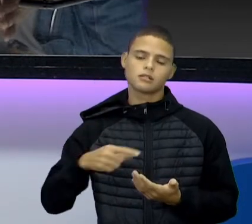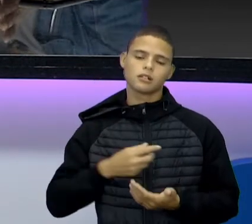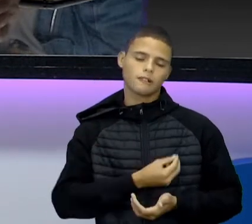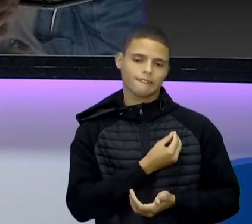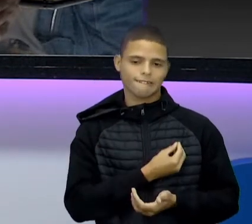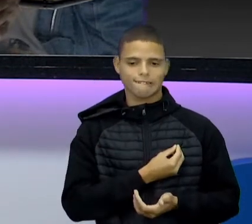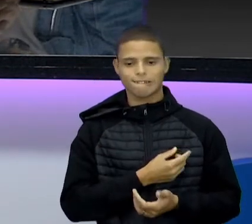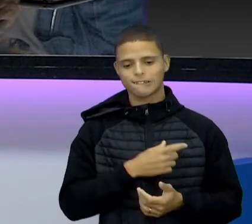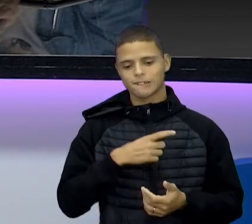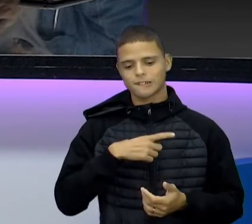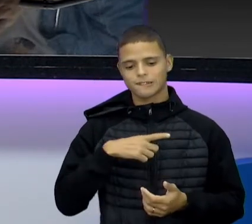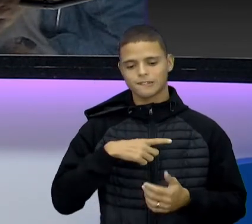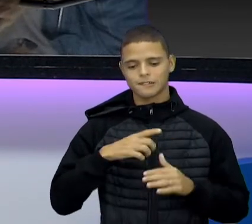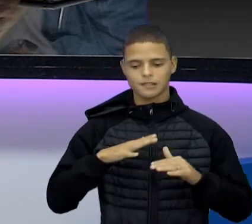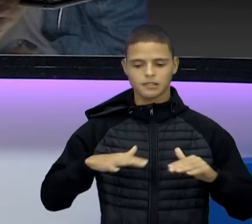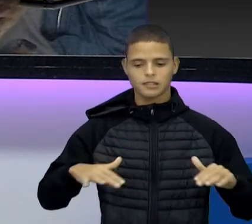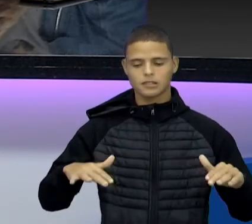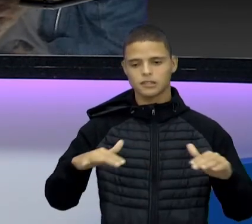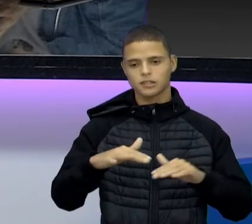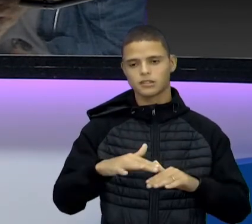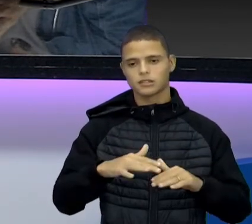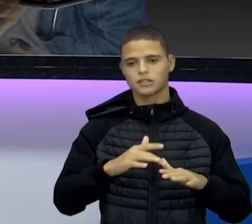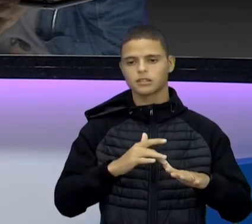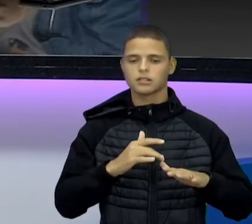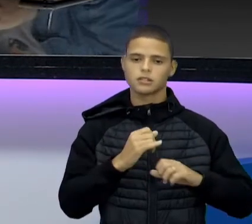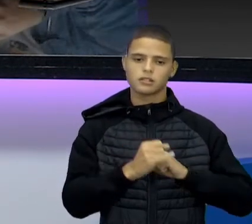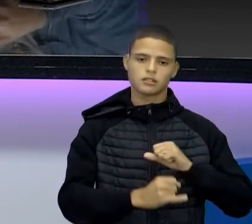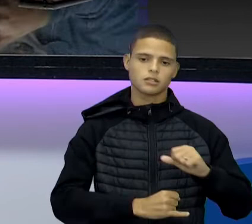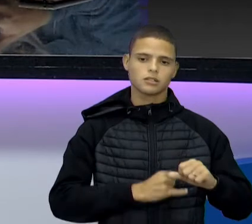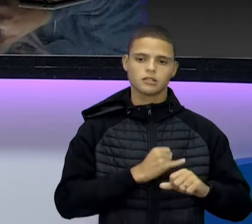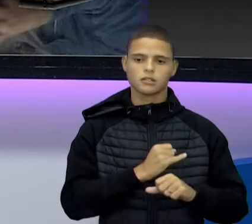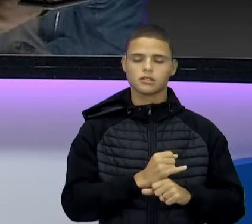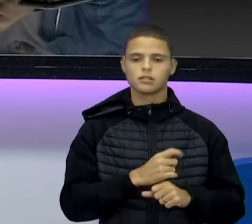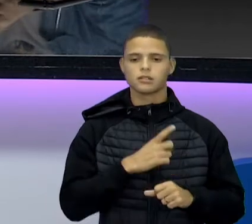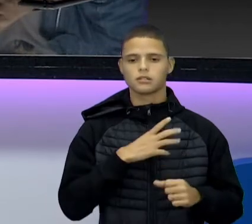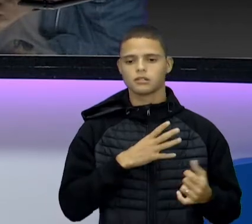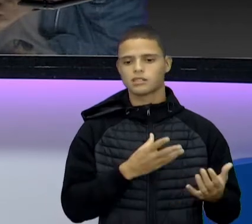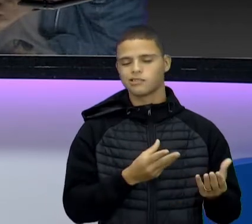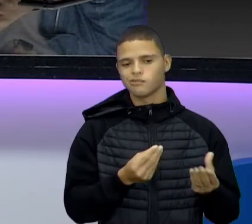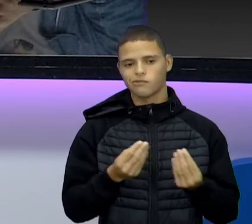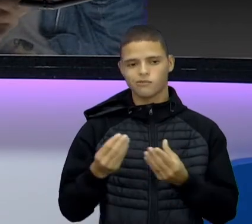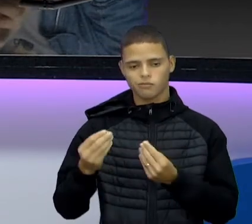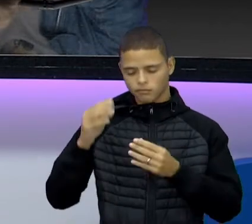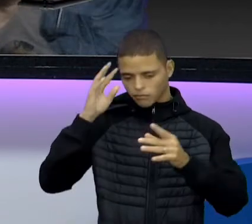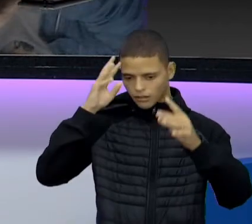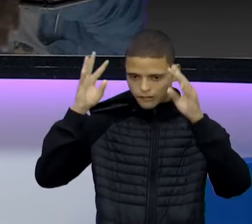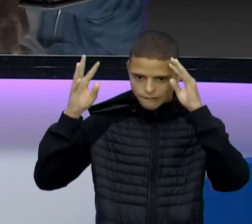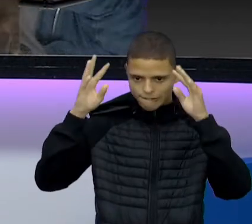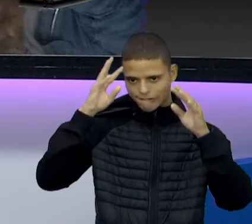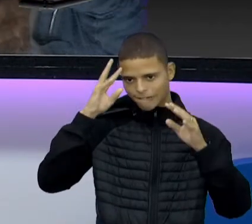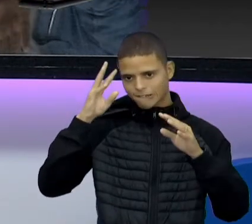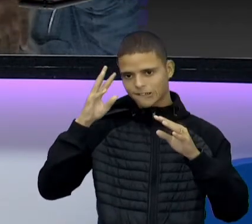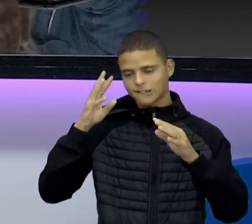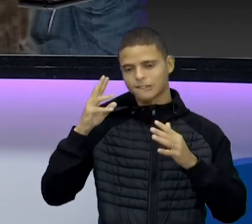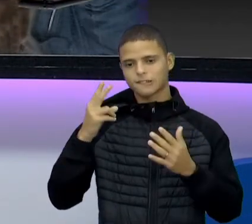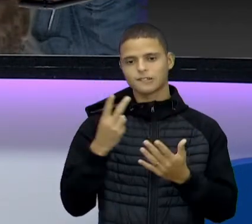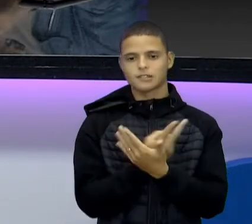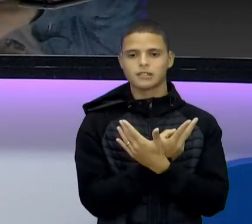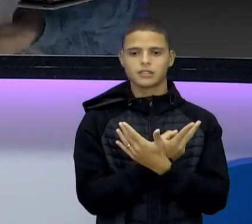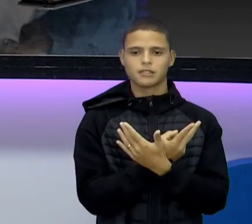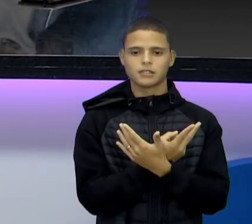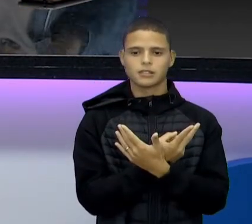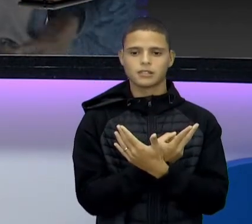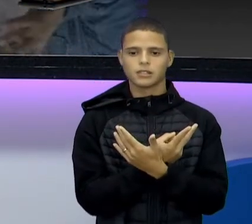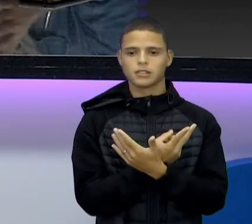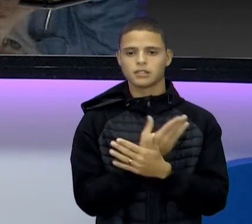dentro desses ambientes e a internet é um campo muito fértil também dessas reflexões equivocadas, vamos dizer assim,